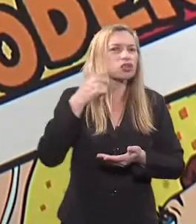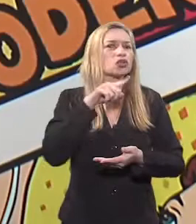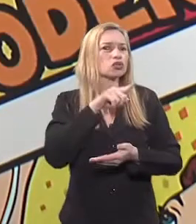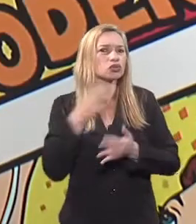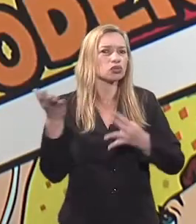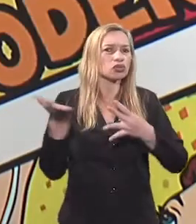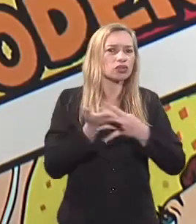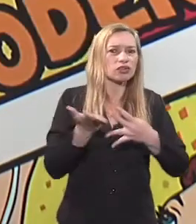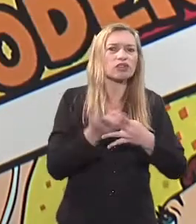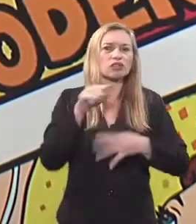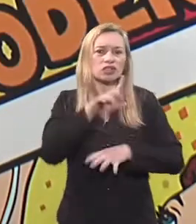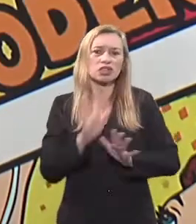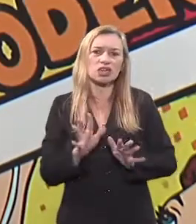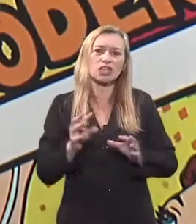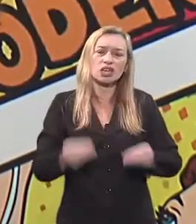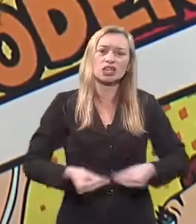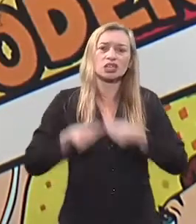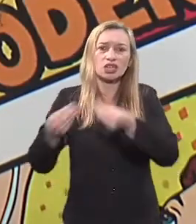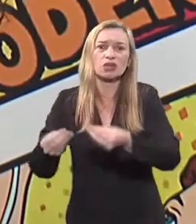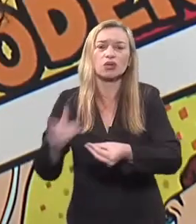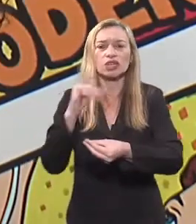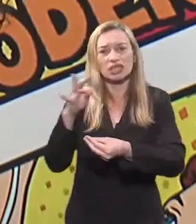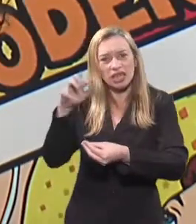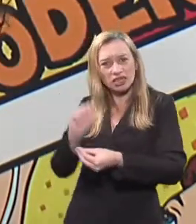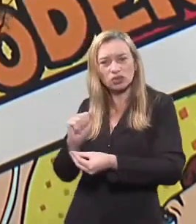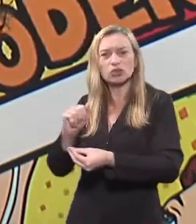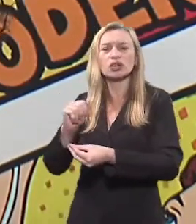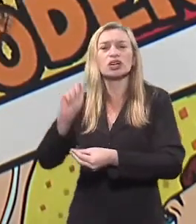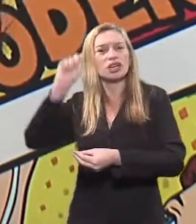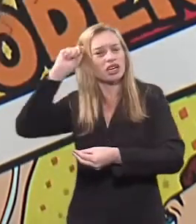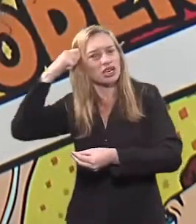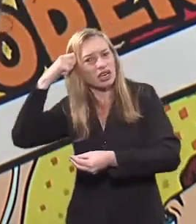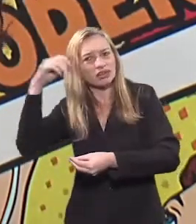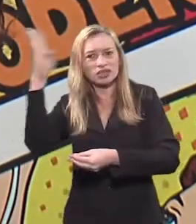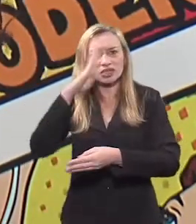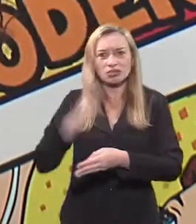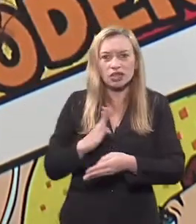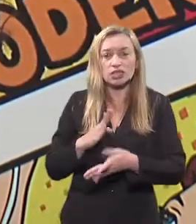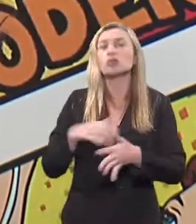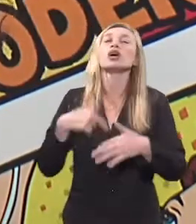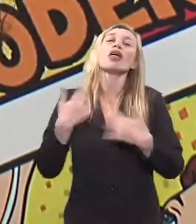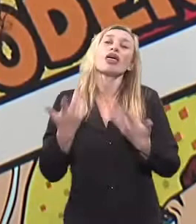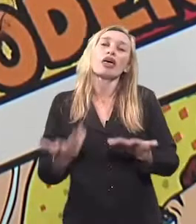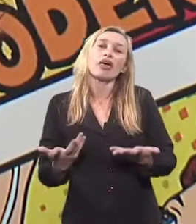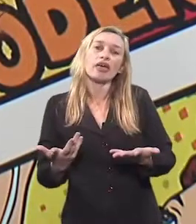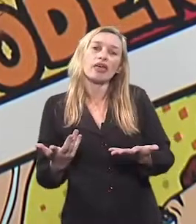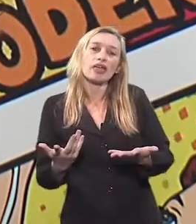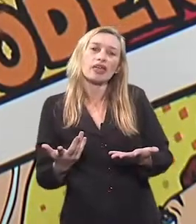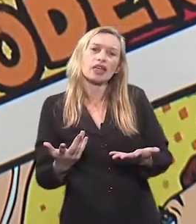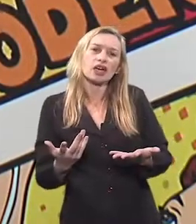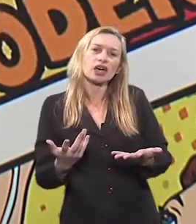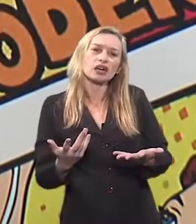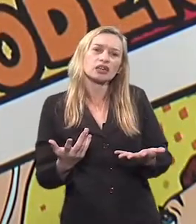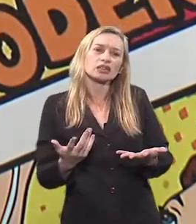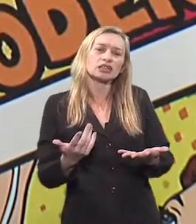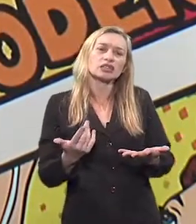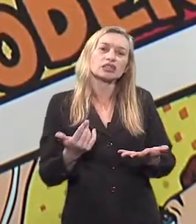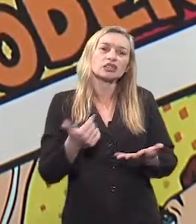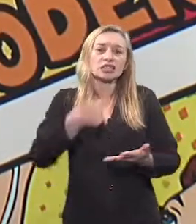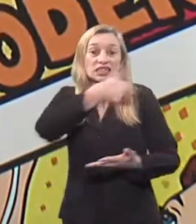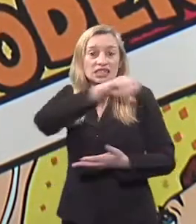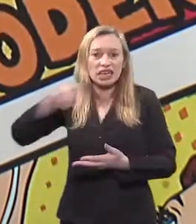No intervalo você me entregou aqui Literatura e Afrodescendência no Brasil, né? É um compilado aí de